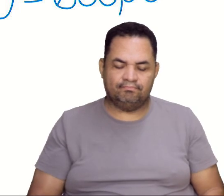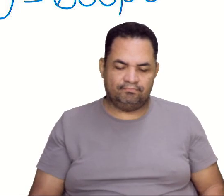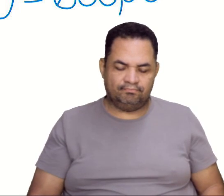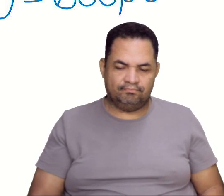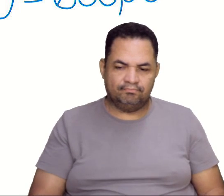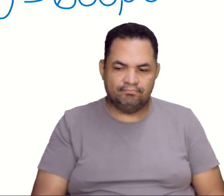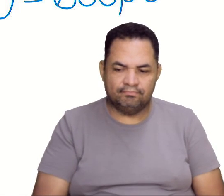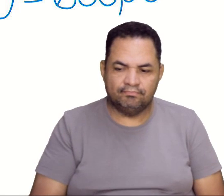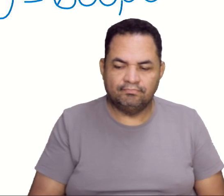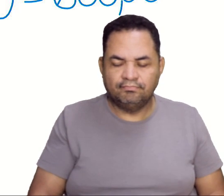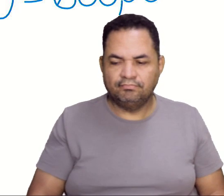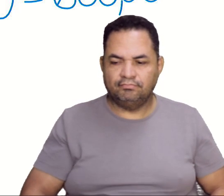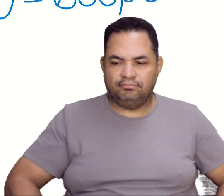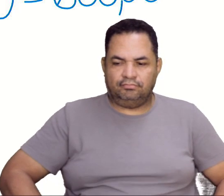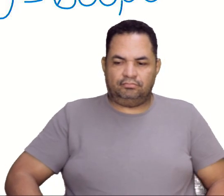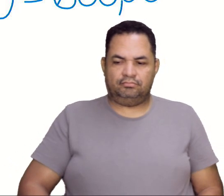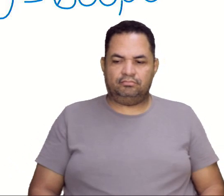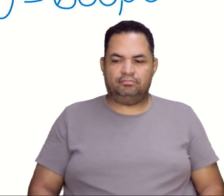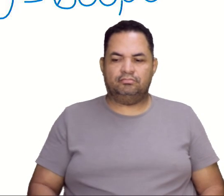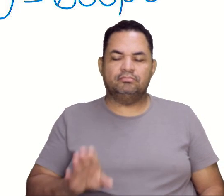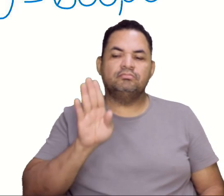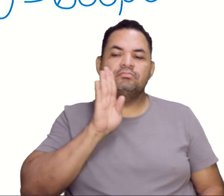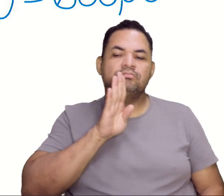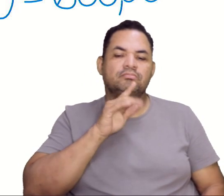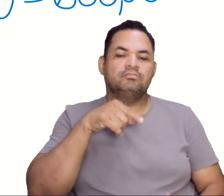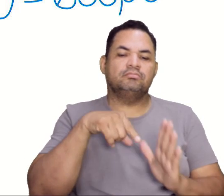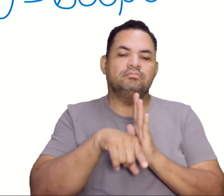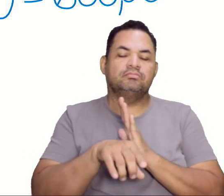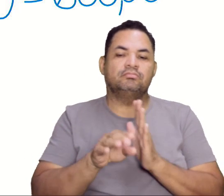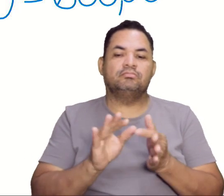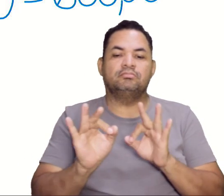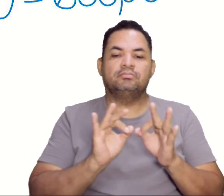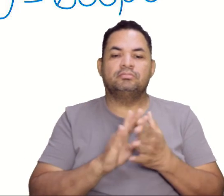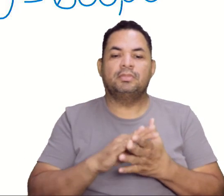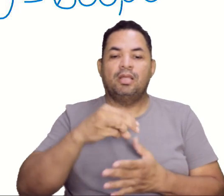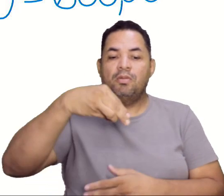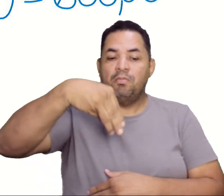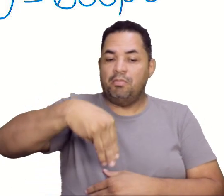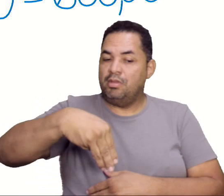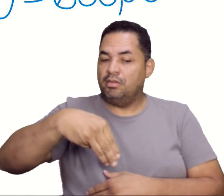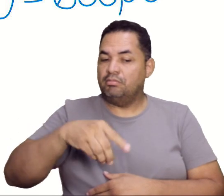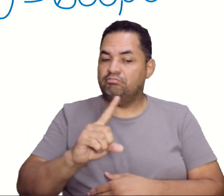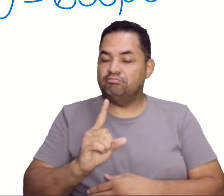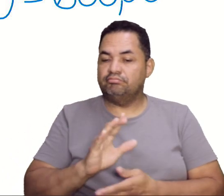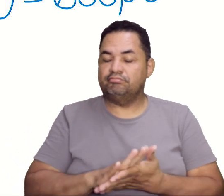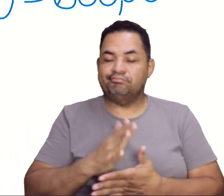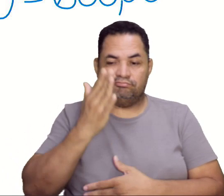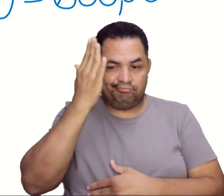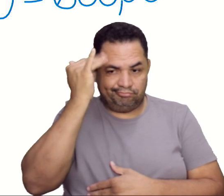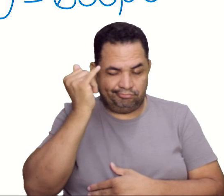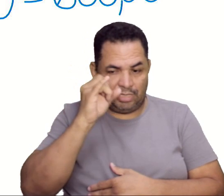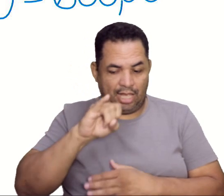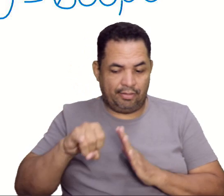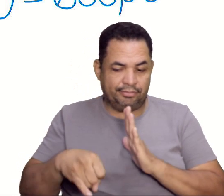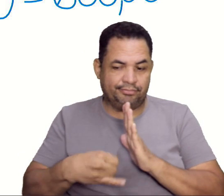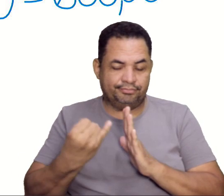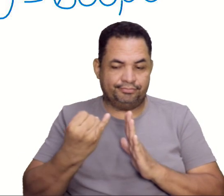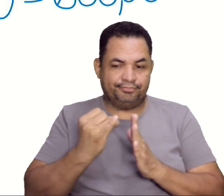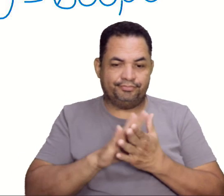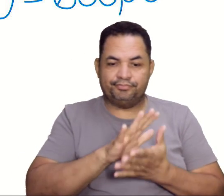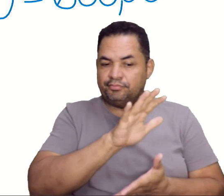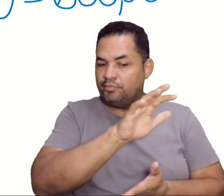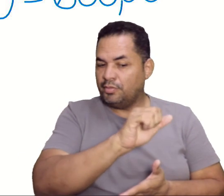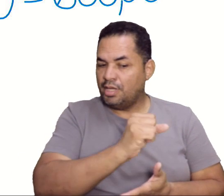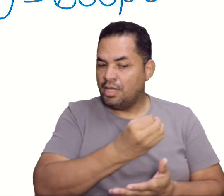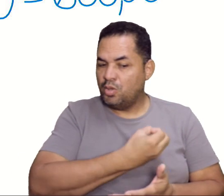perfeito legal né porque aqui ele queria o tempo mas ele deu montante ele não deu Juro mas a gente já sabe que o juro é pegar